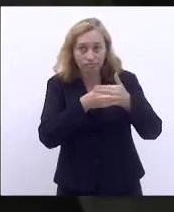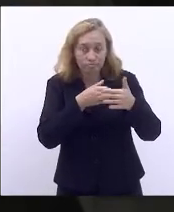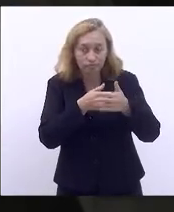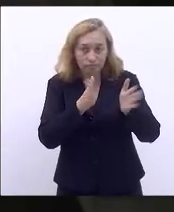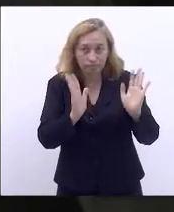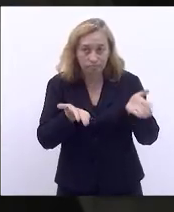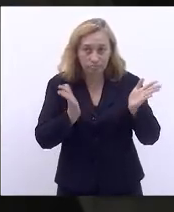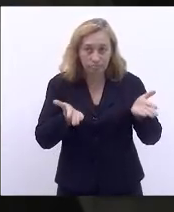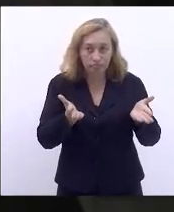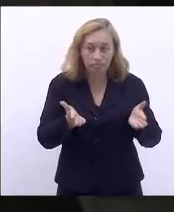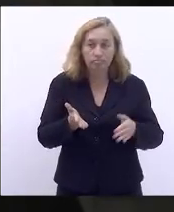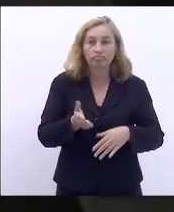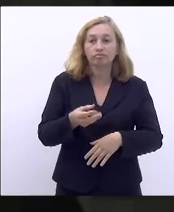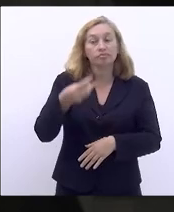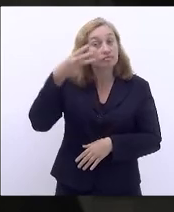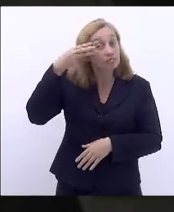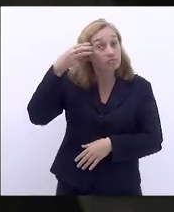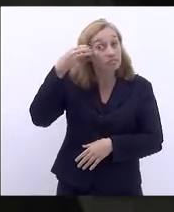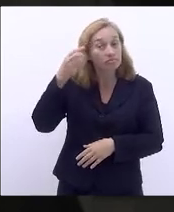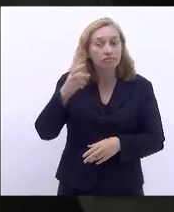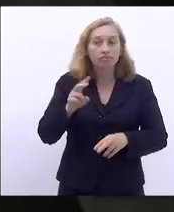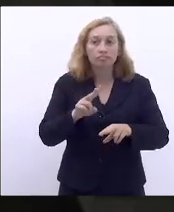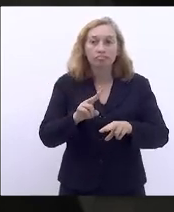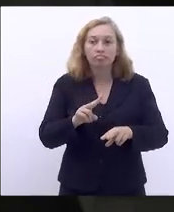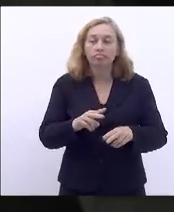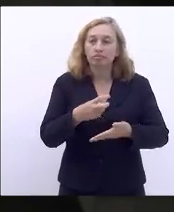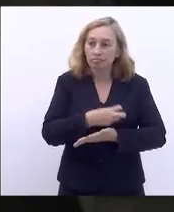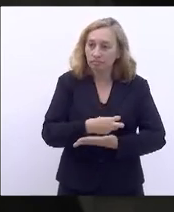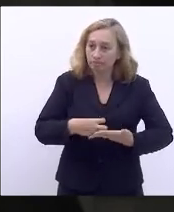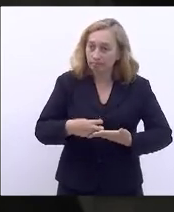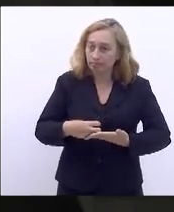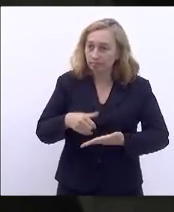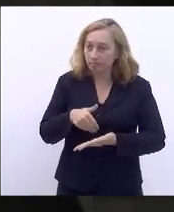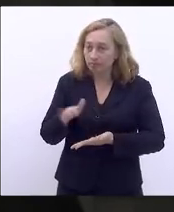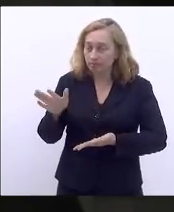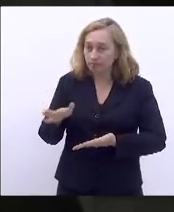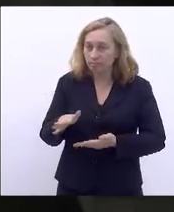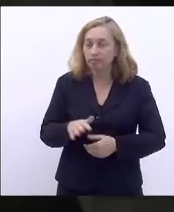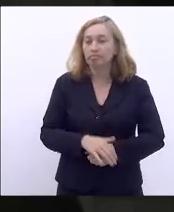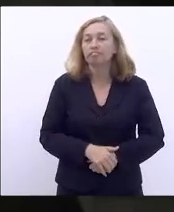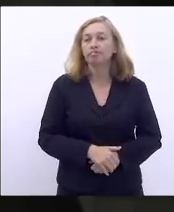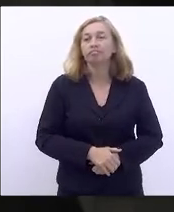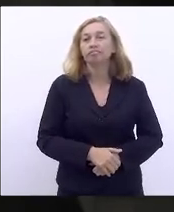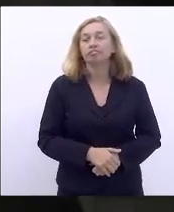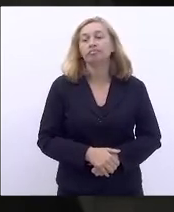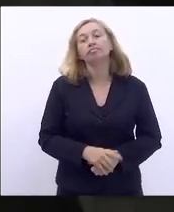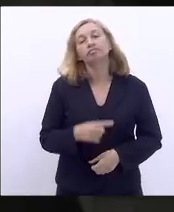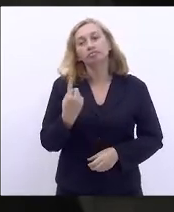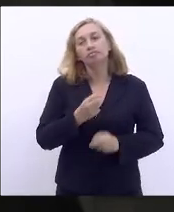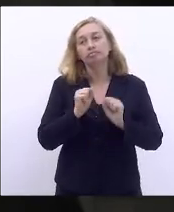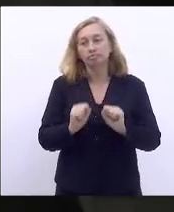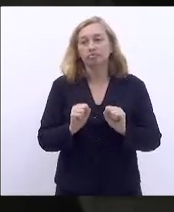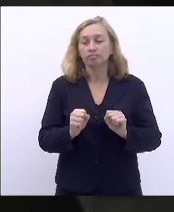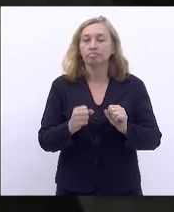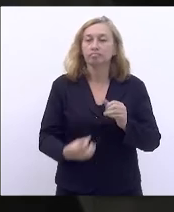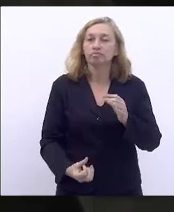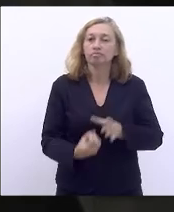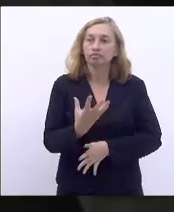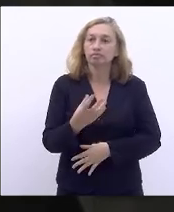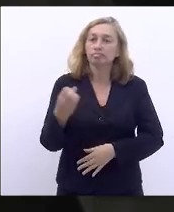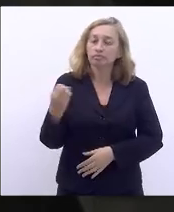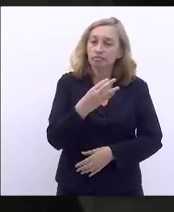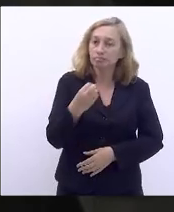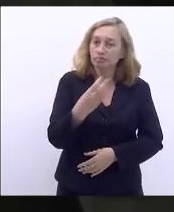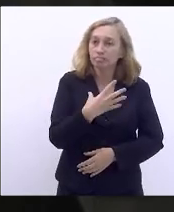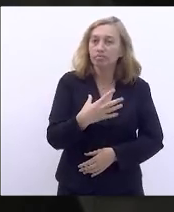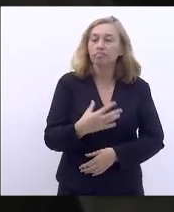agora, no caso do Witzel, que não foi preso, mas sofreu impeachment, está inabilitado para o exercício da função pública, que a gente possa construir um novo